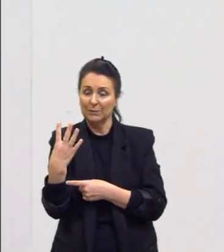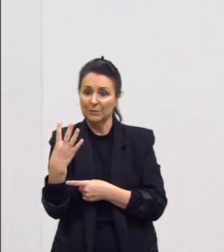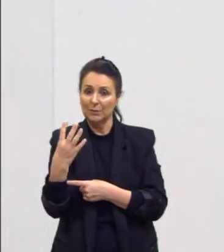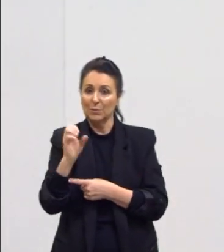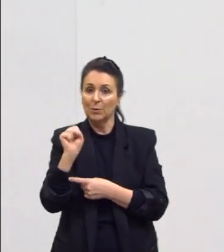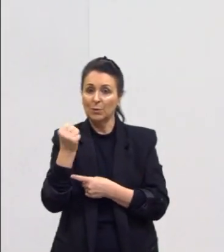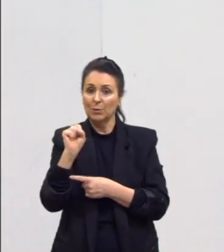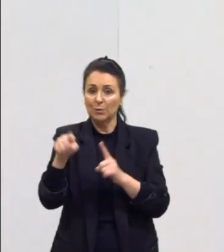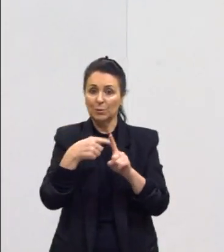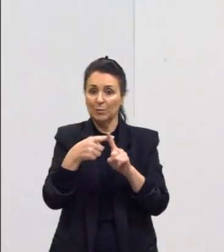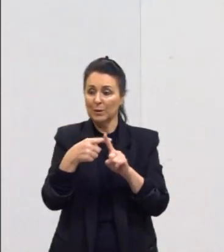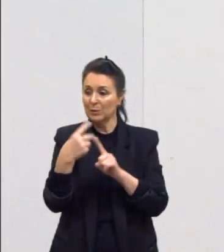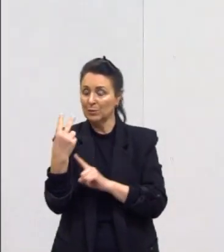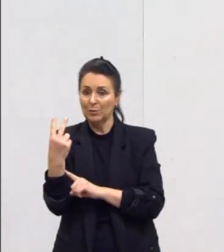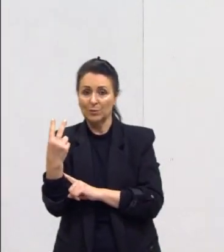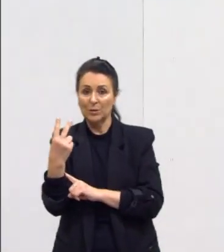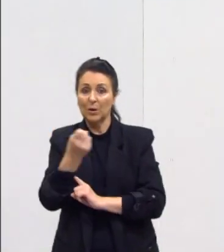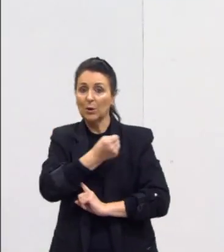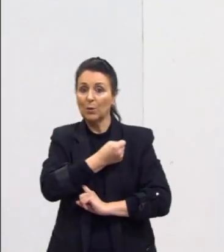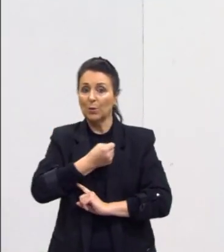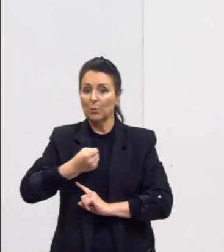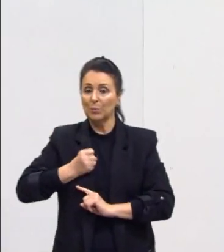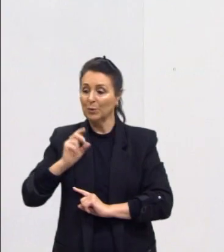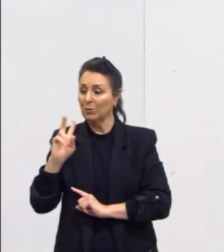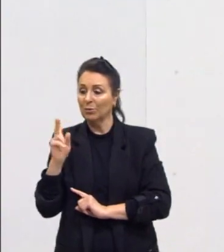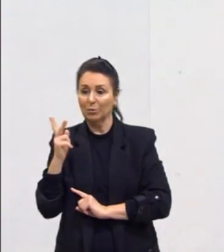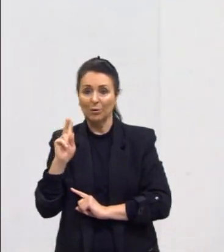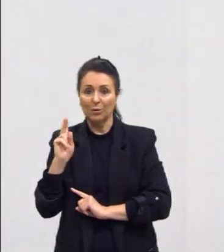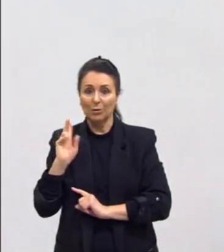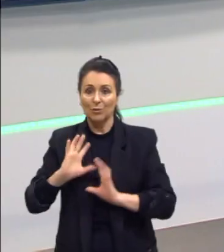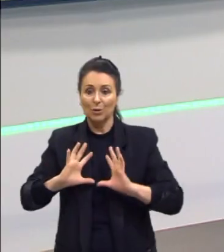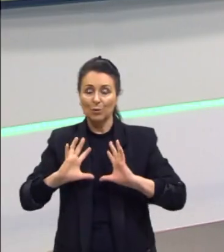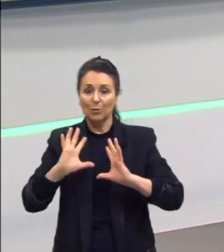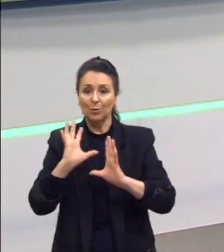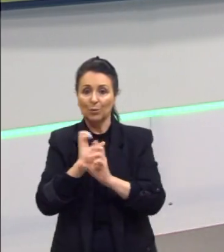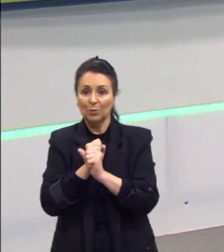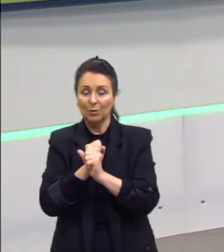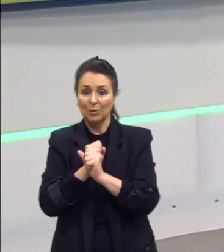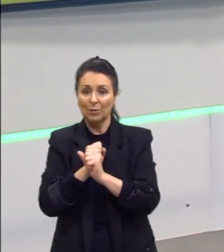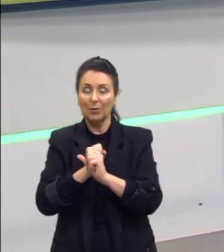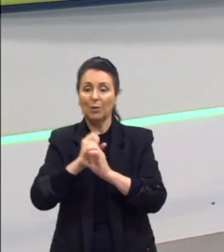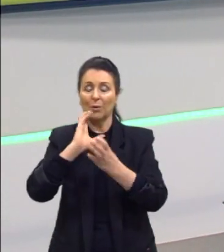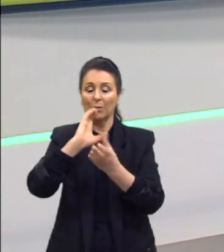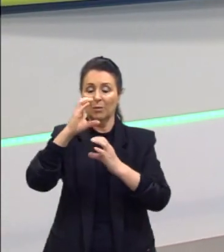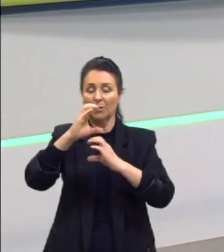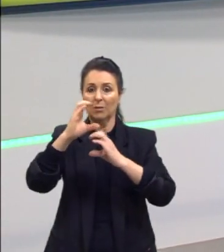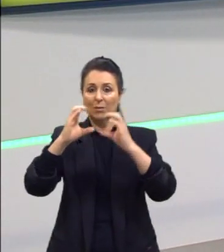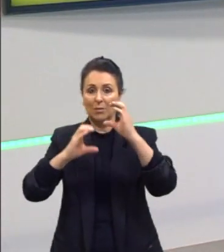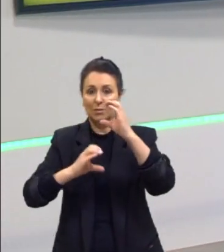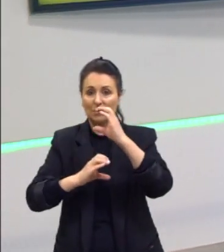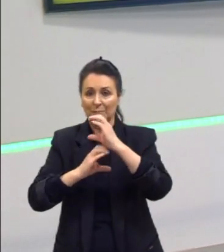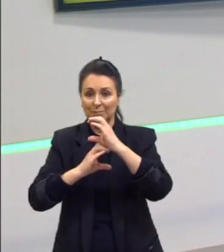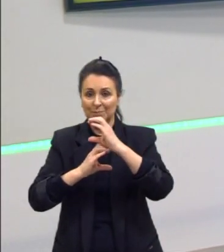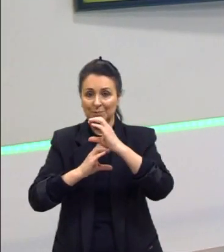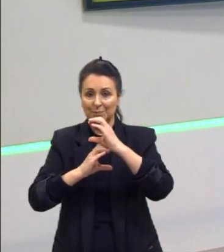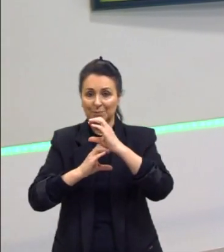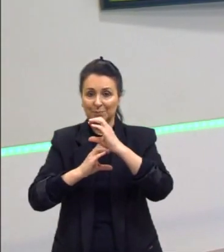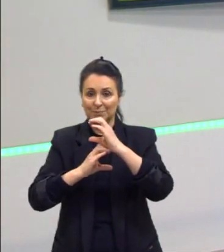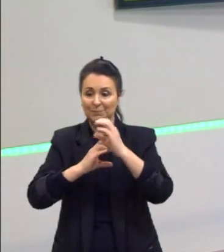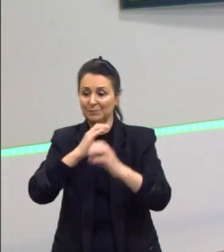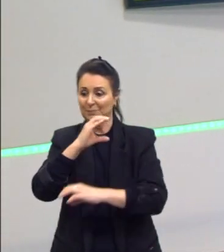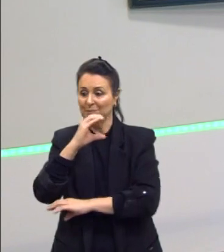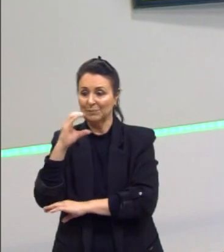48 mais dois é o número de hidrogênio Total desta cadeia de dessa cadeia